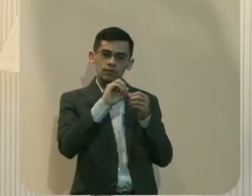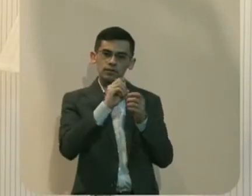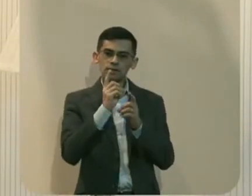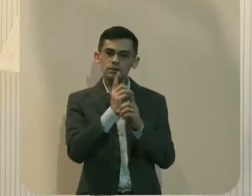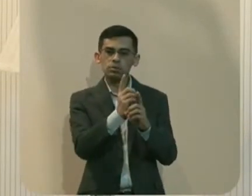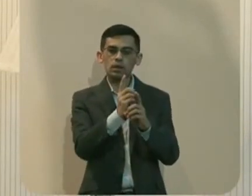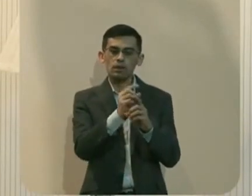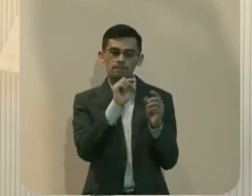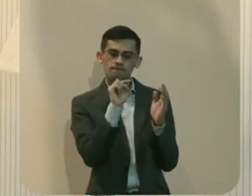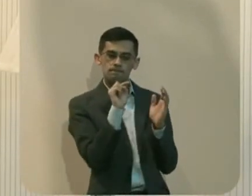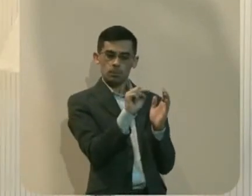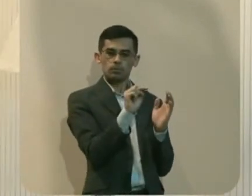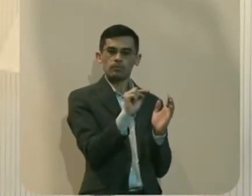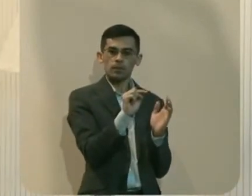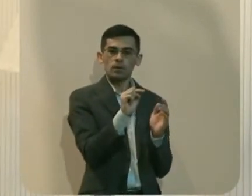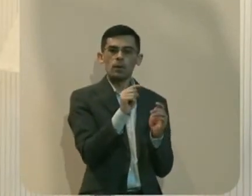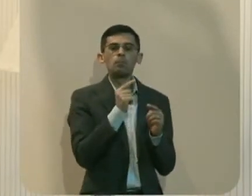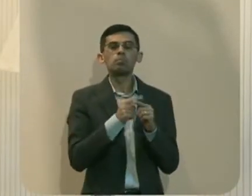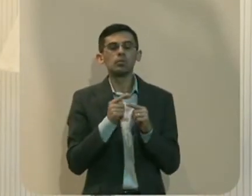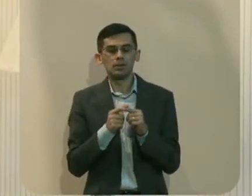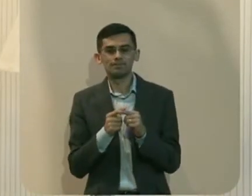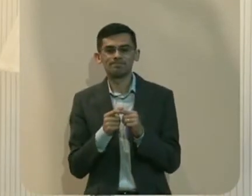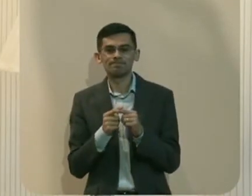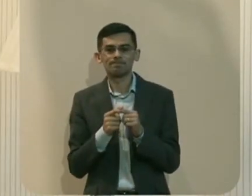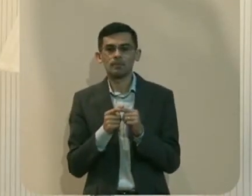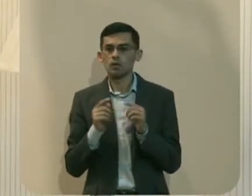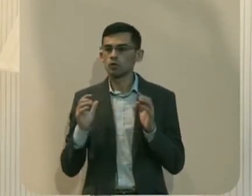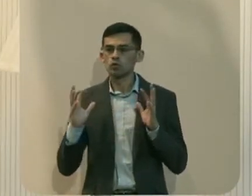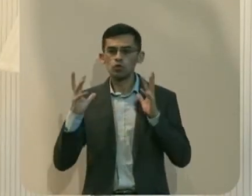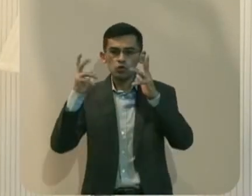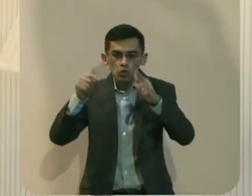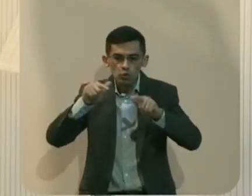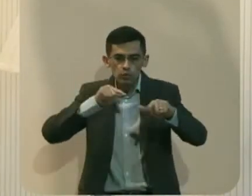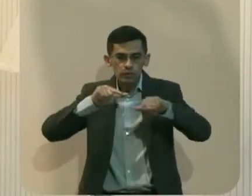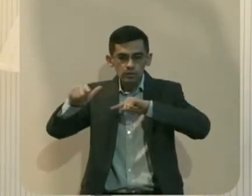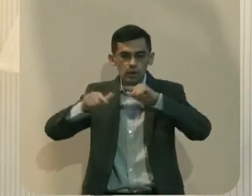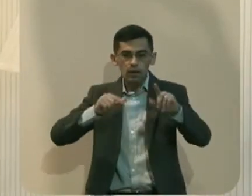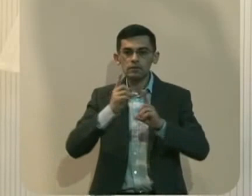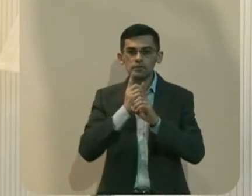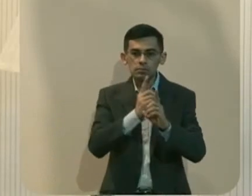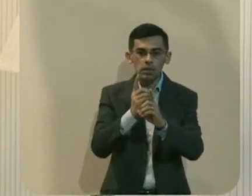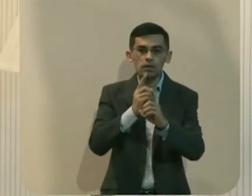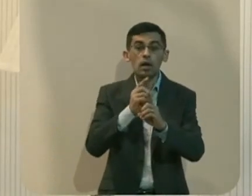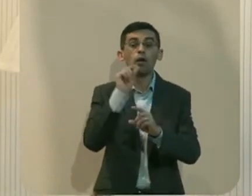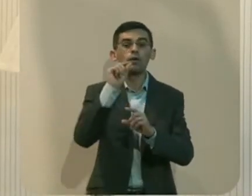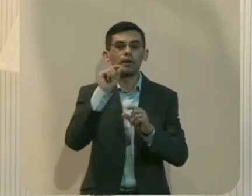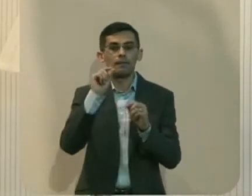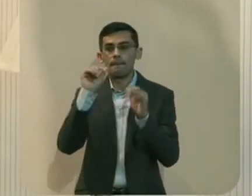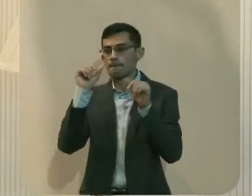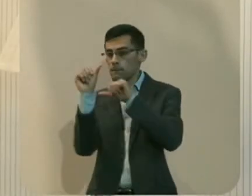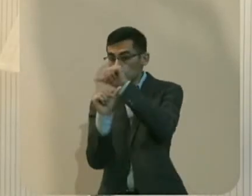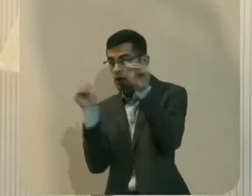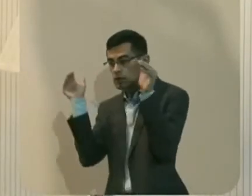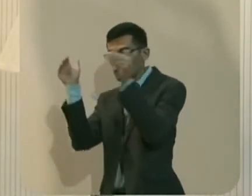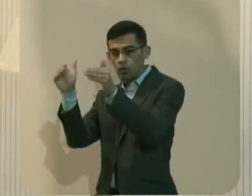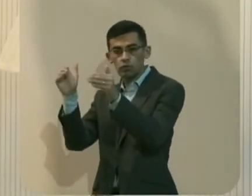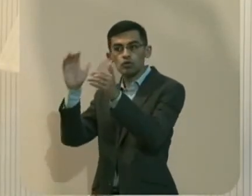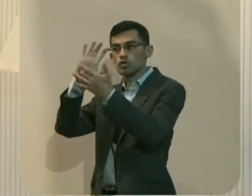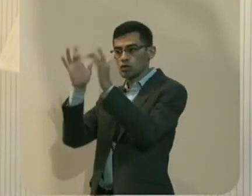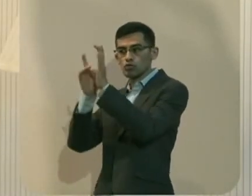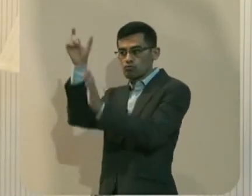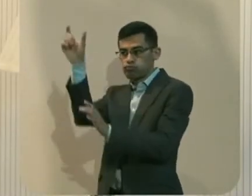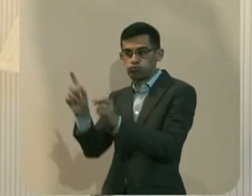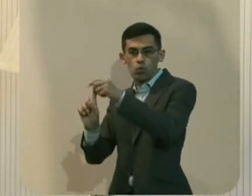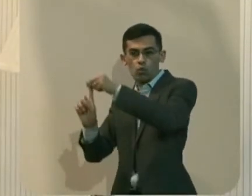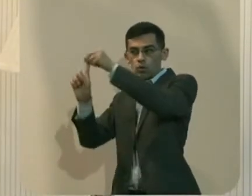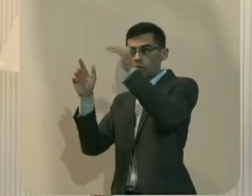Coloca essa marca lá, coloca. Sabe por quê? Todo o trabalho do discipulado é dizer, vamos mudar de foco? Jesus vai ser o seu foco